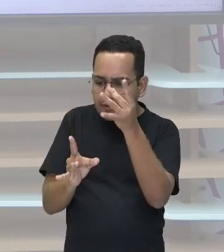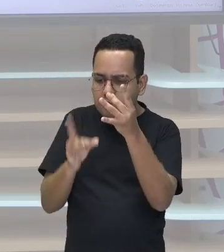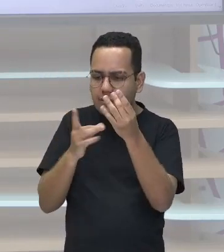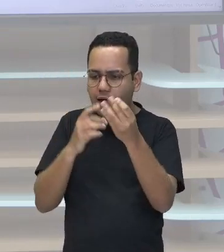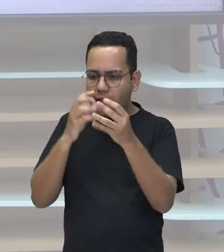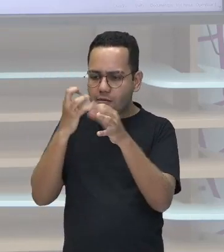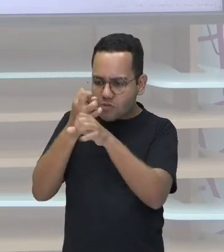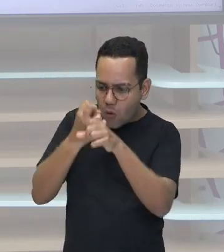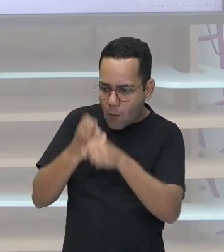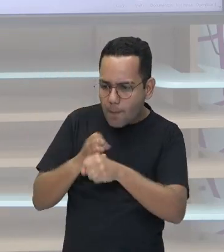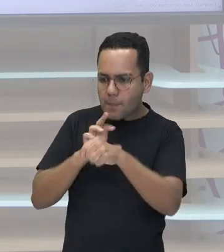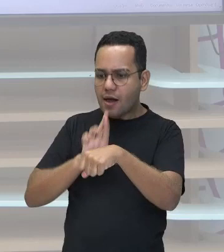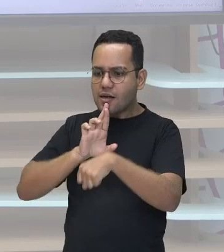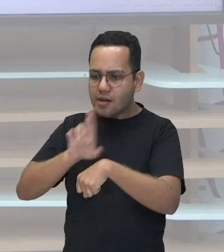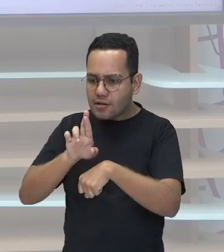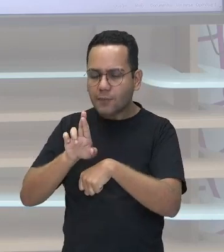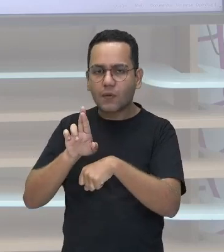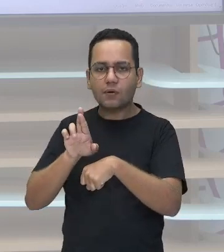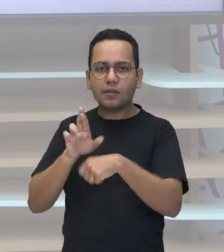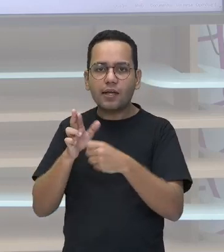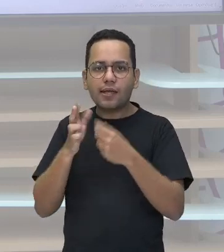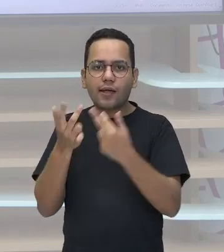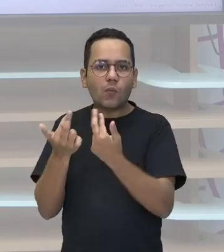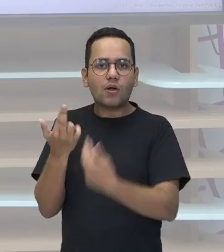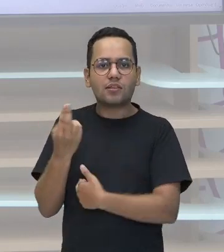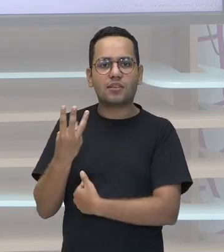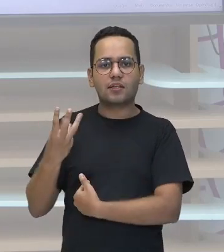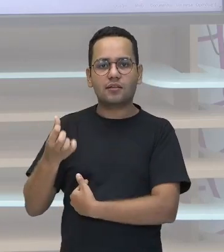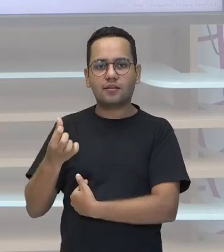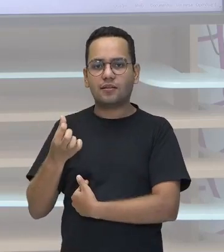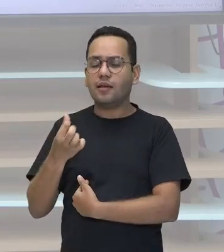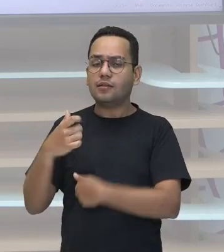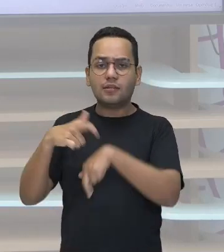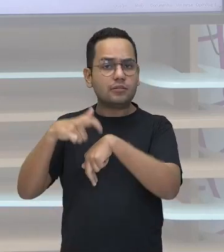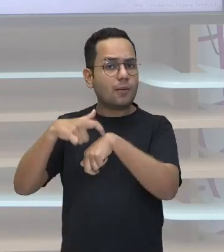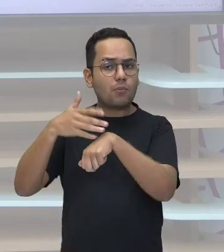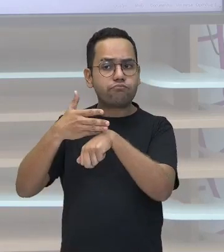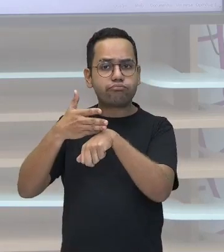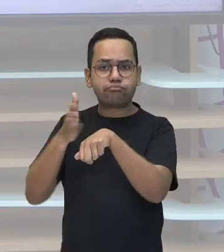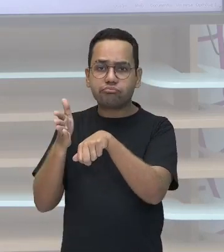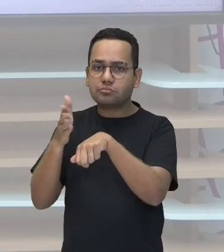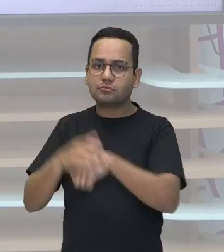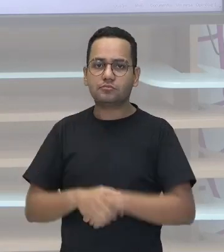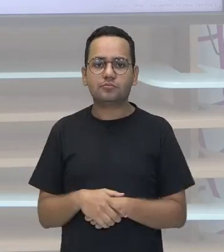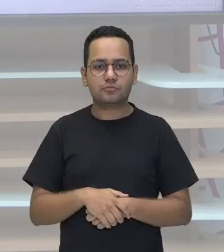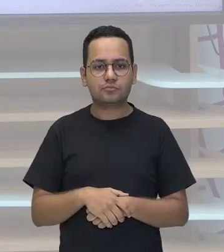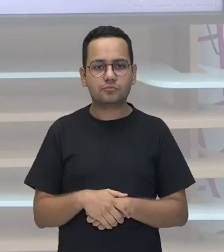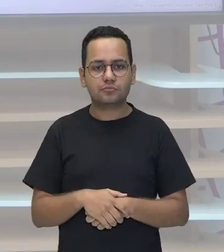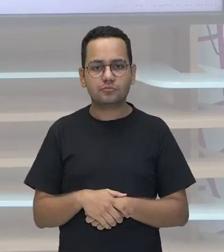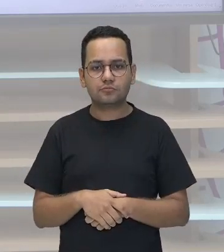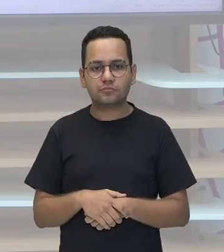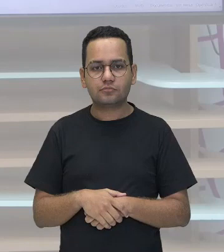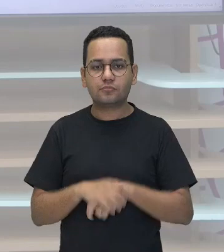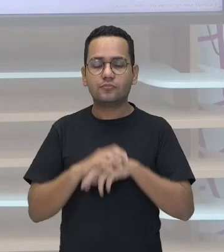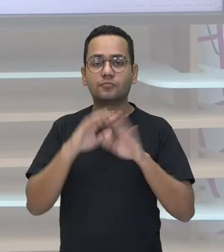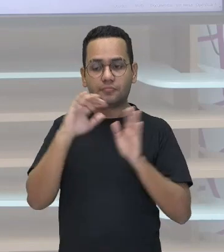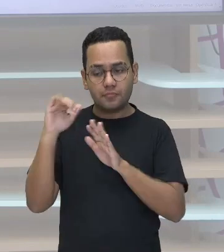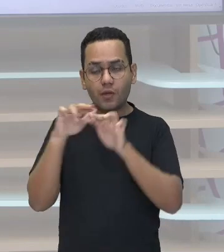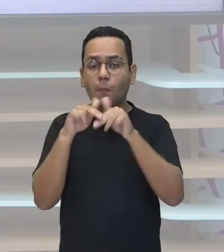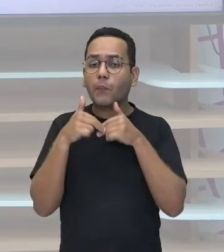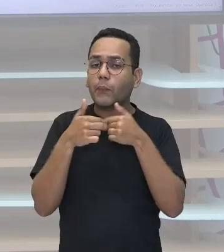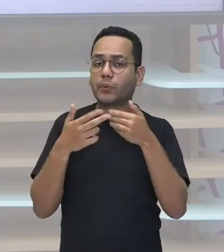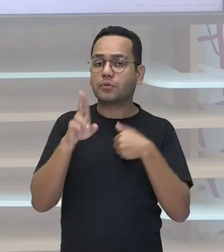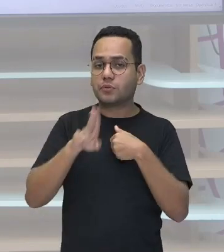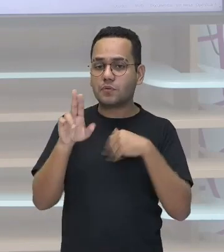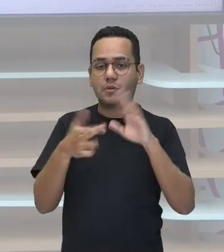um valor né que fosse igual a 36 levaria muito tempo então por isso que a gente usa os conceitos de equação exponencial